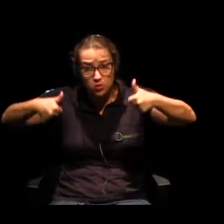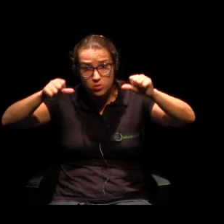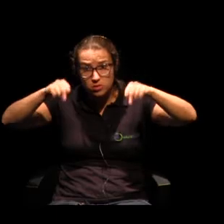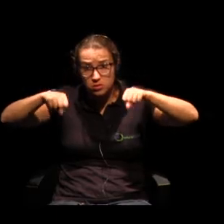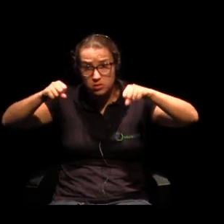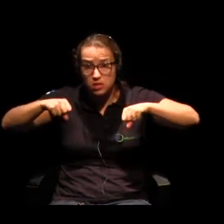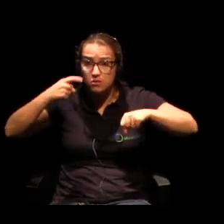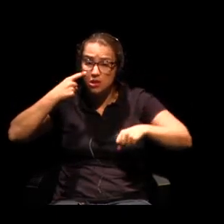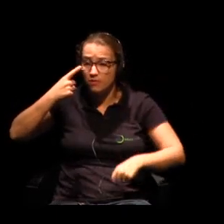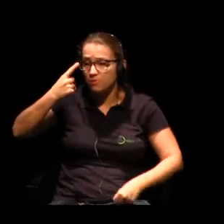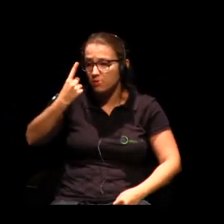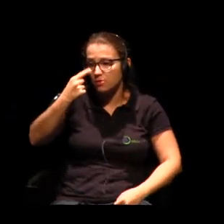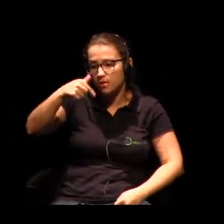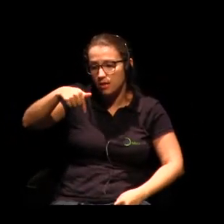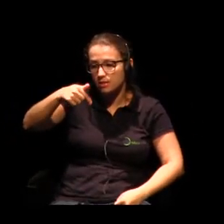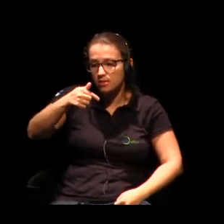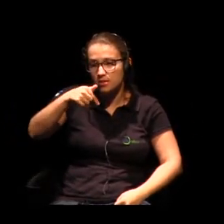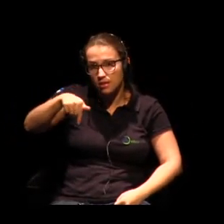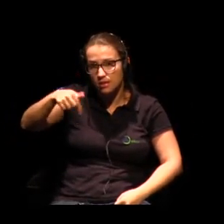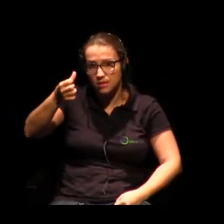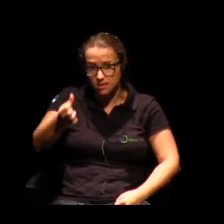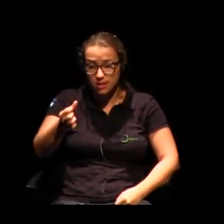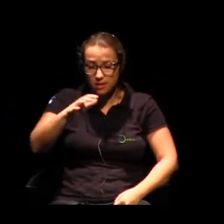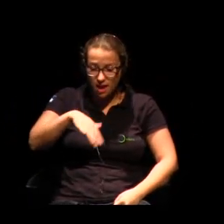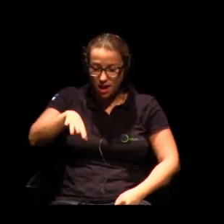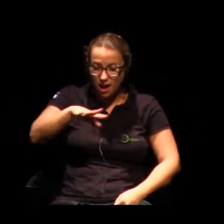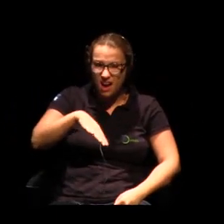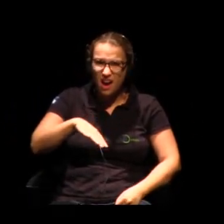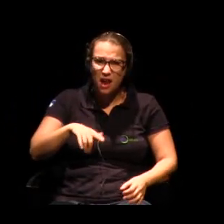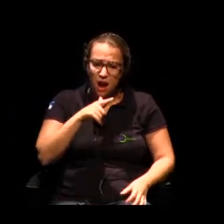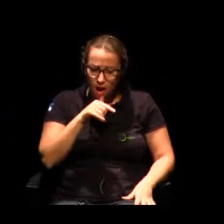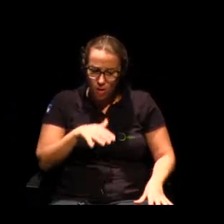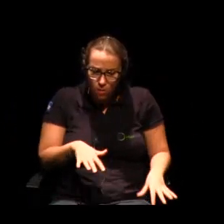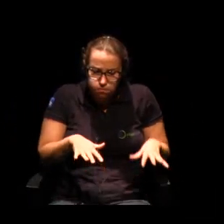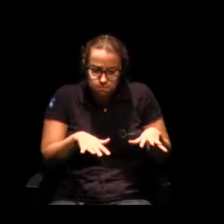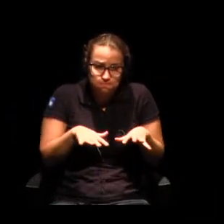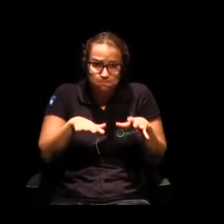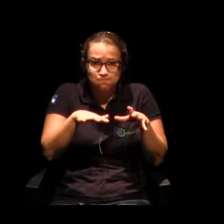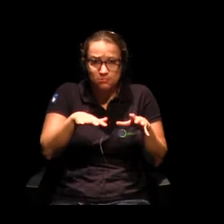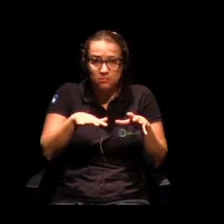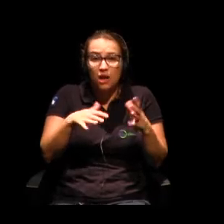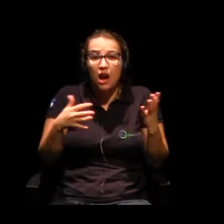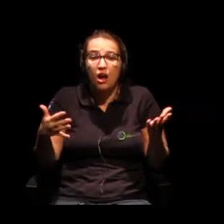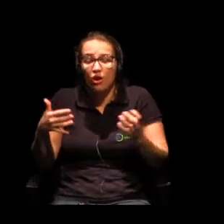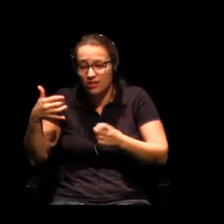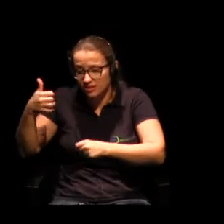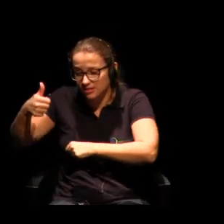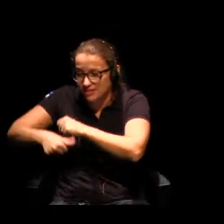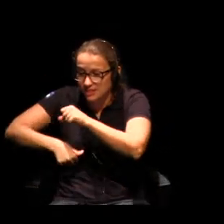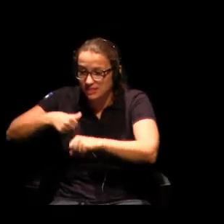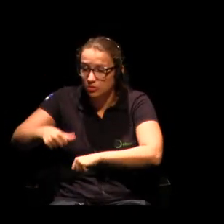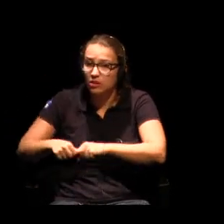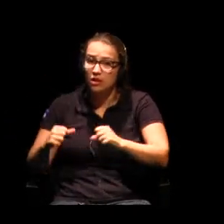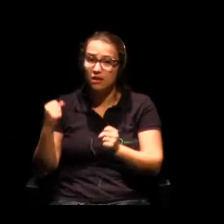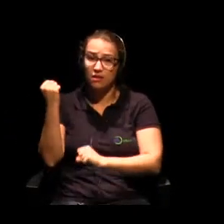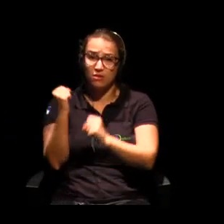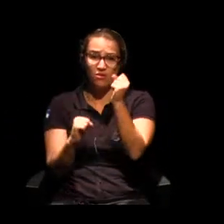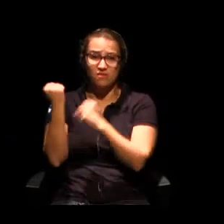O bairro está melhor agora. Vocês podem ver que em 1776 essa área era um brejo e foi